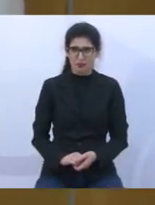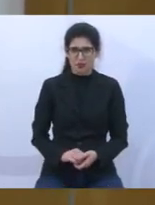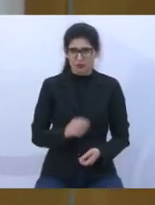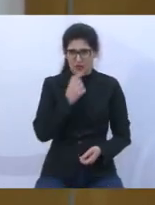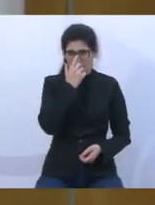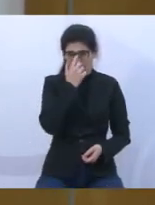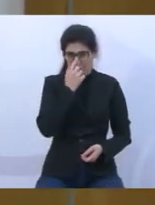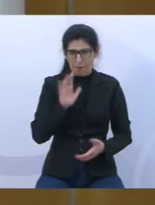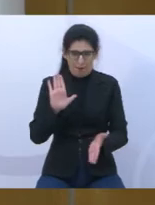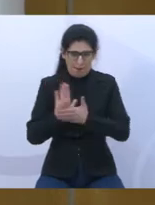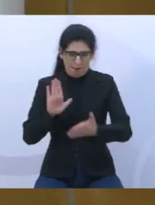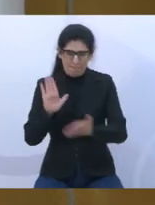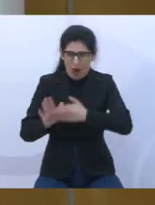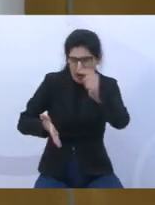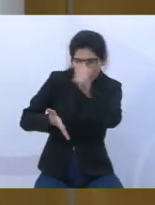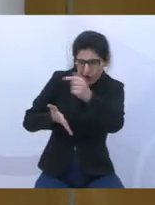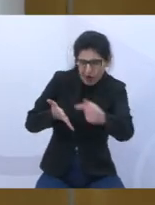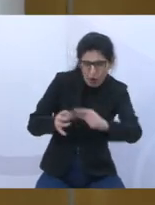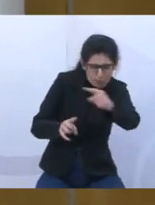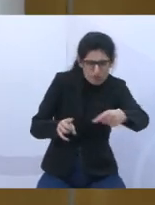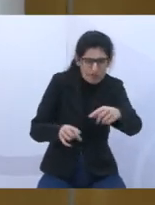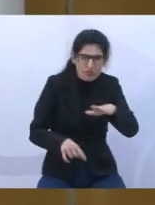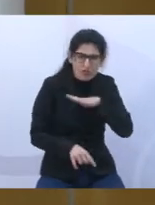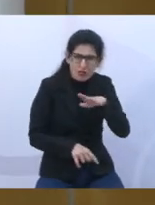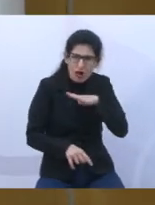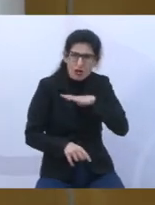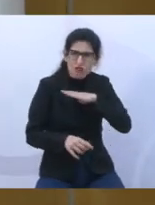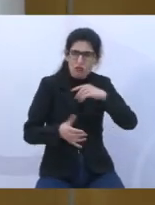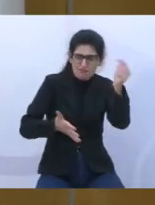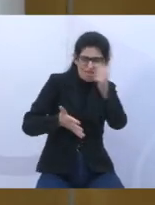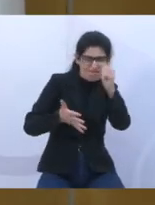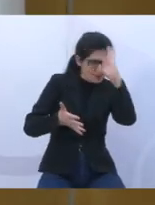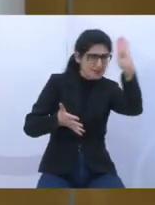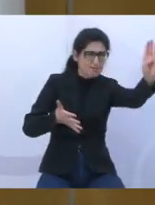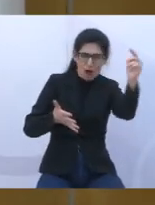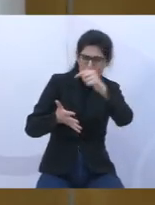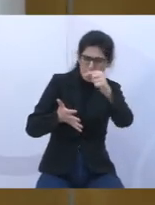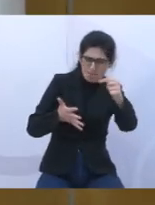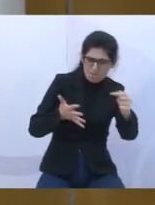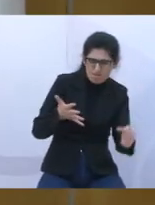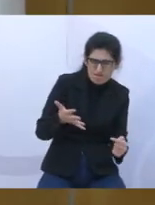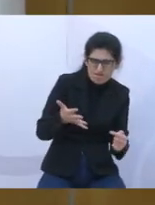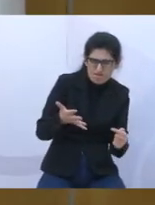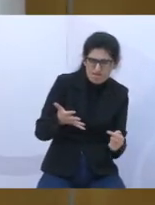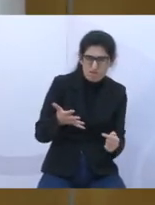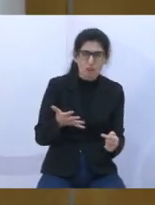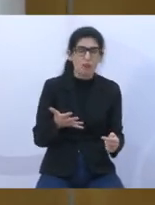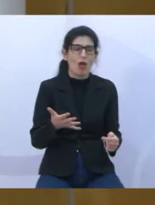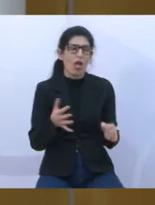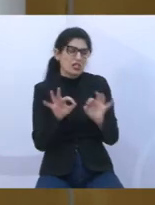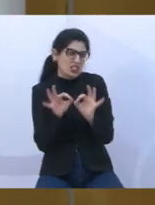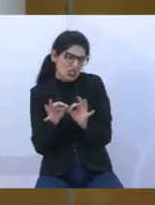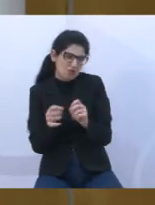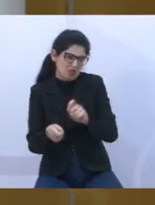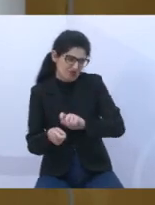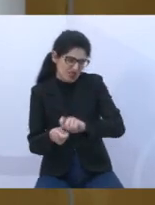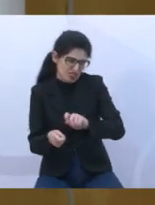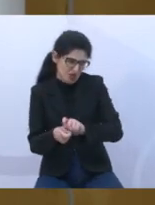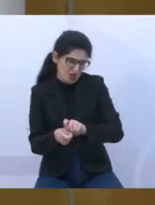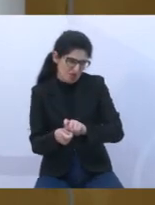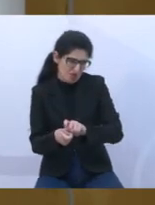de dentro do plano de meta é preciso conter prioridades a curto médio e longo prazo